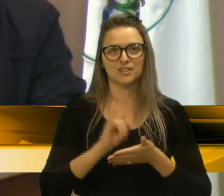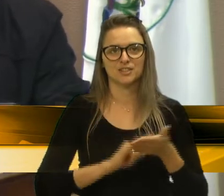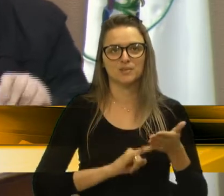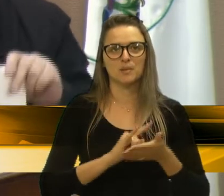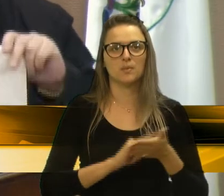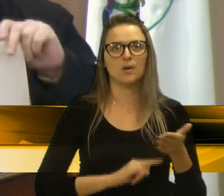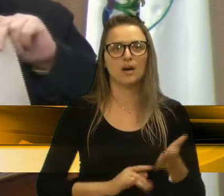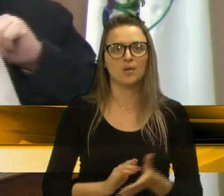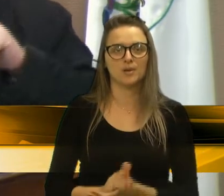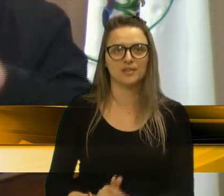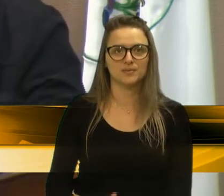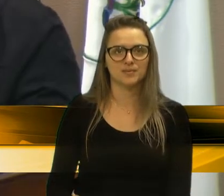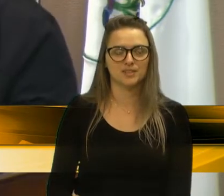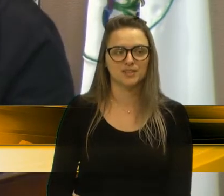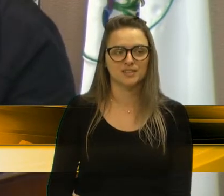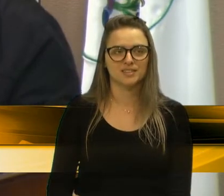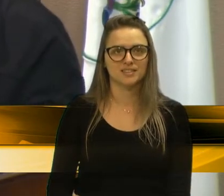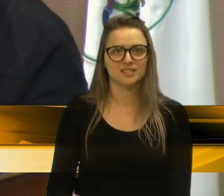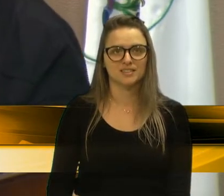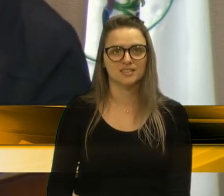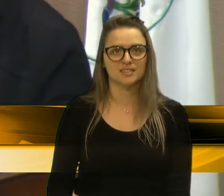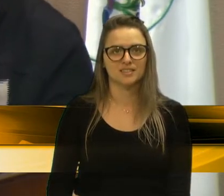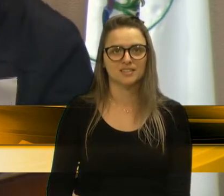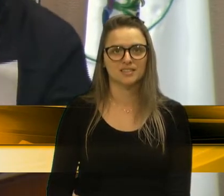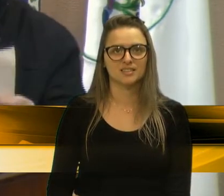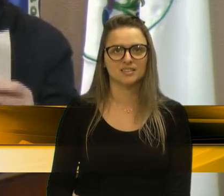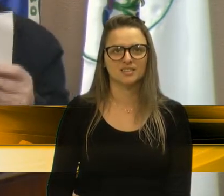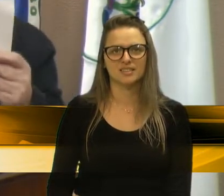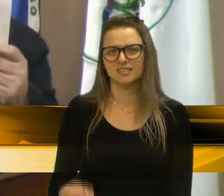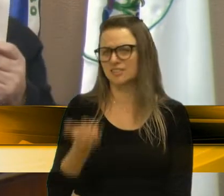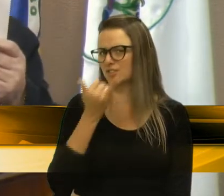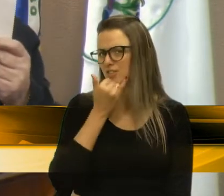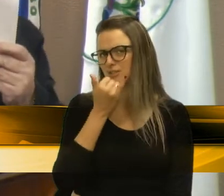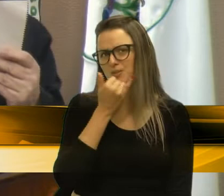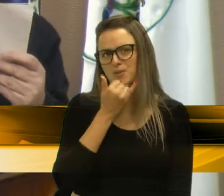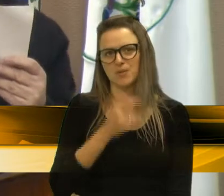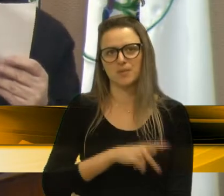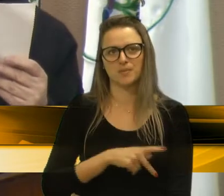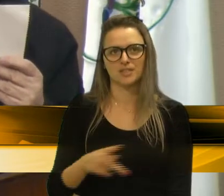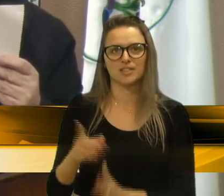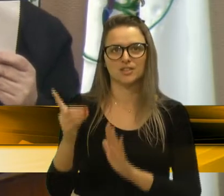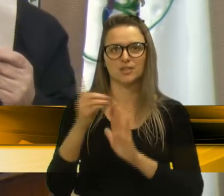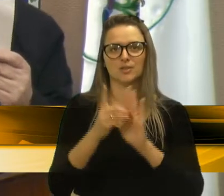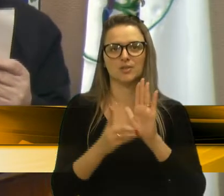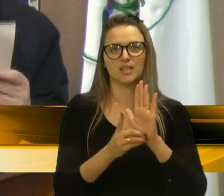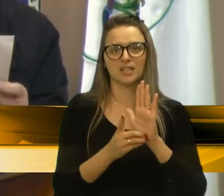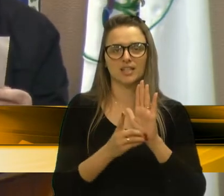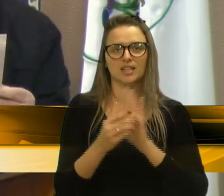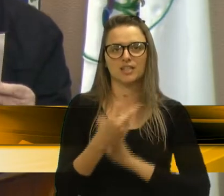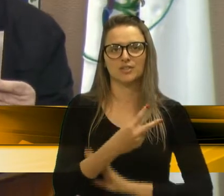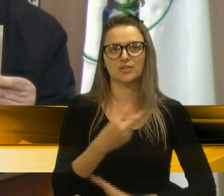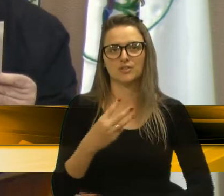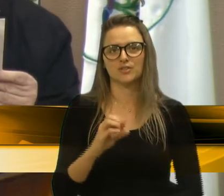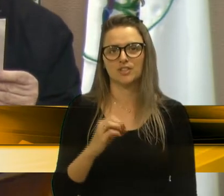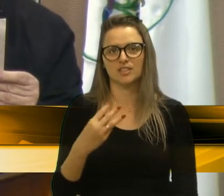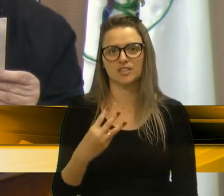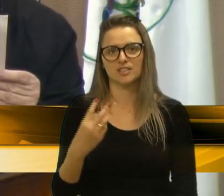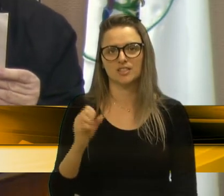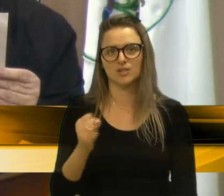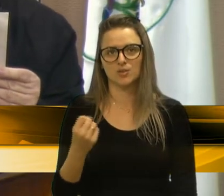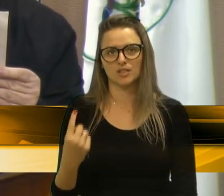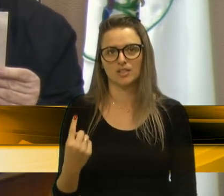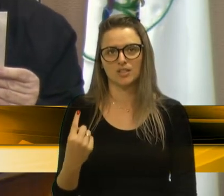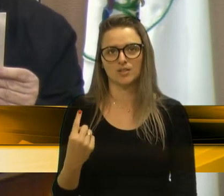O pombo correio, né? Desculpe, presidente, mas só para dizer que no decreto 20.381,